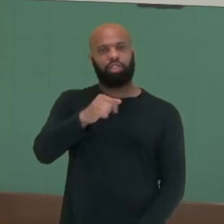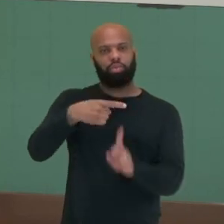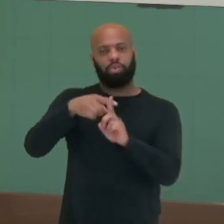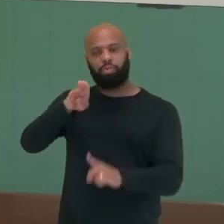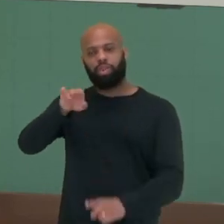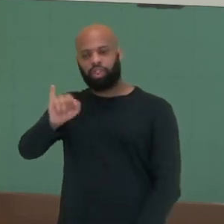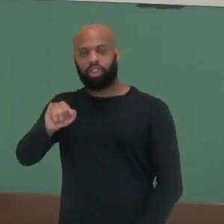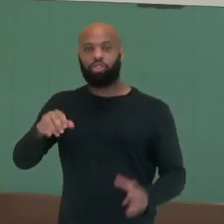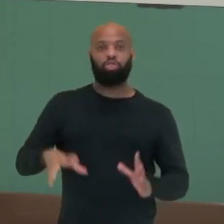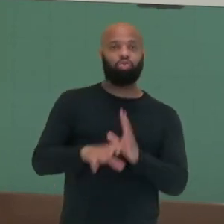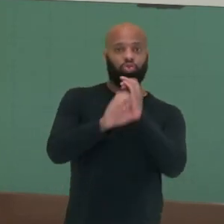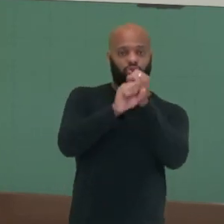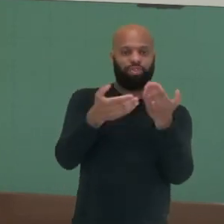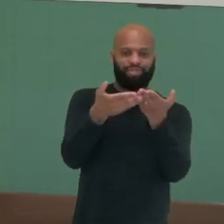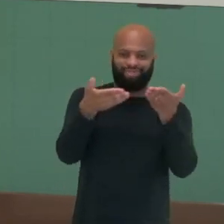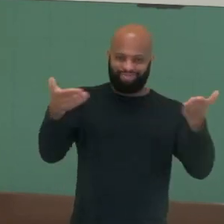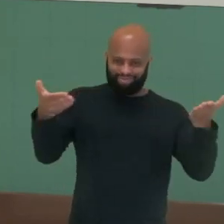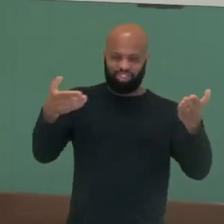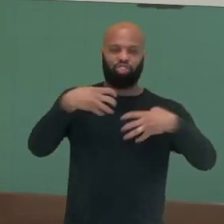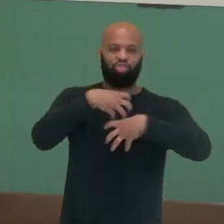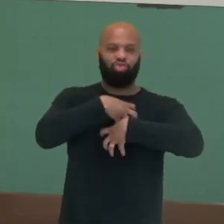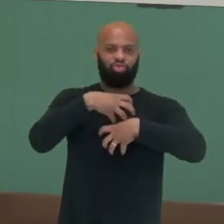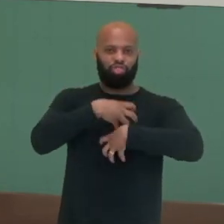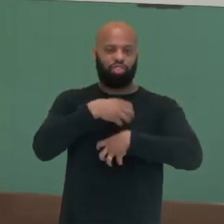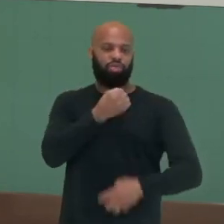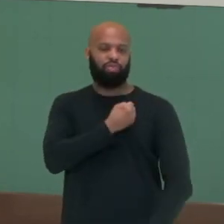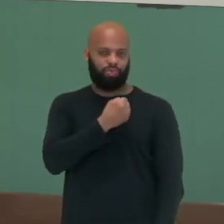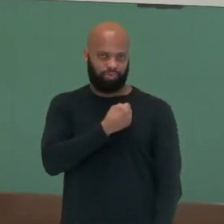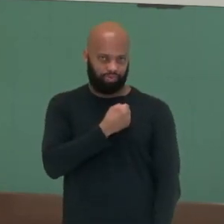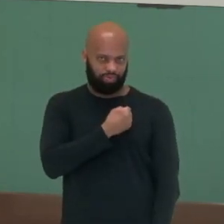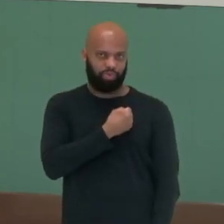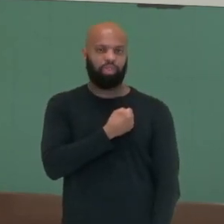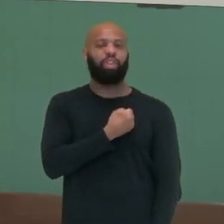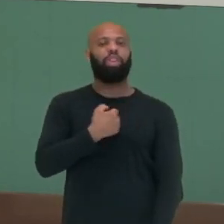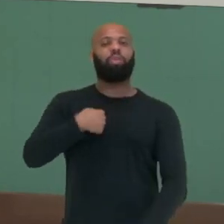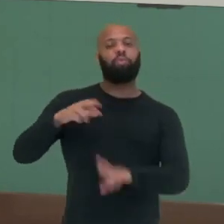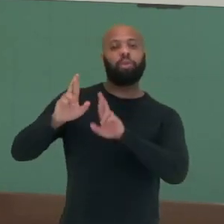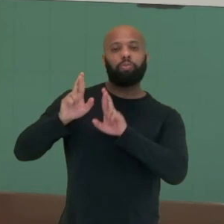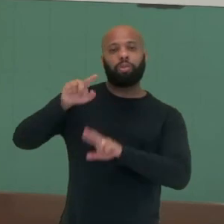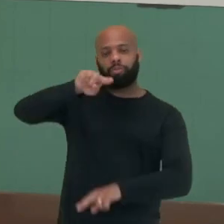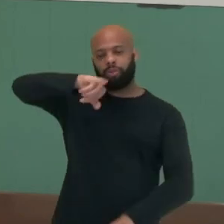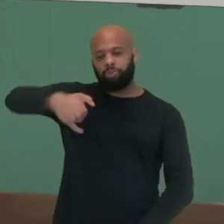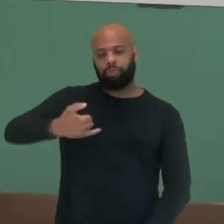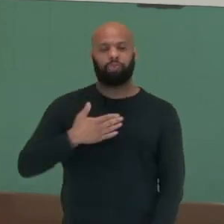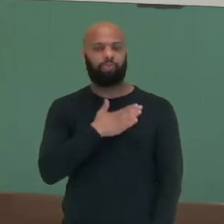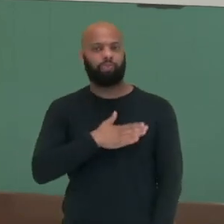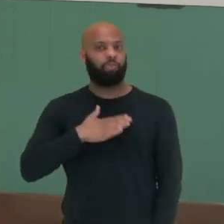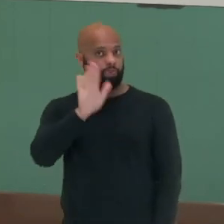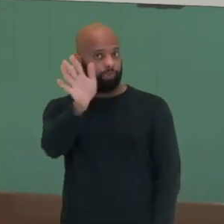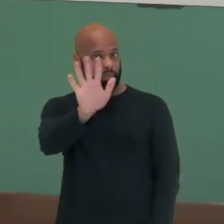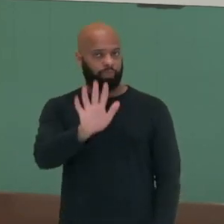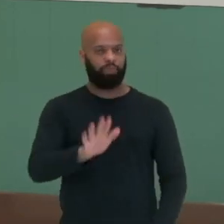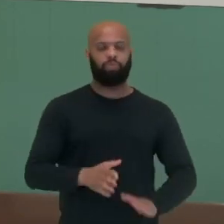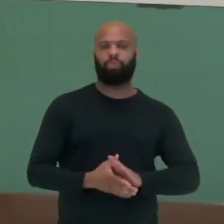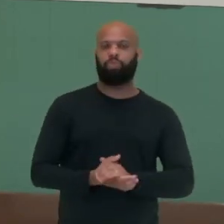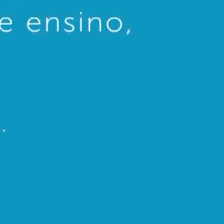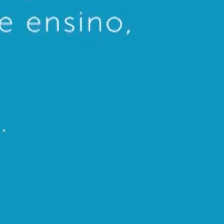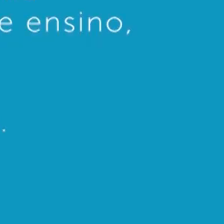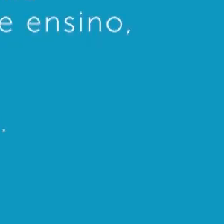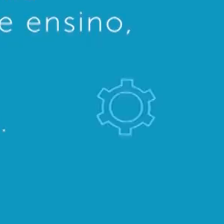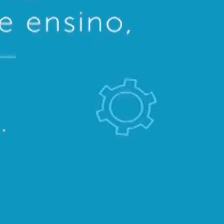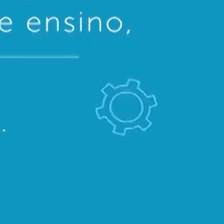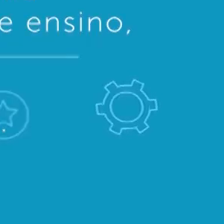e a subtração dos números complexos na forma algébrica. Espero que vocês tenham gostado e até breve, pessoal.